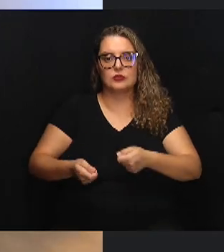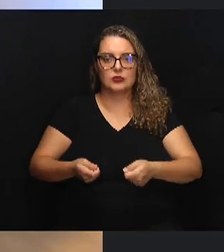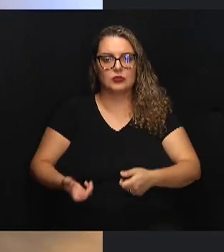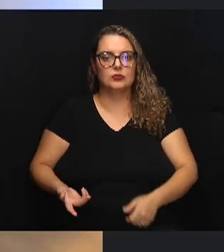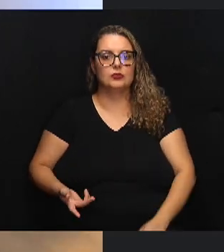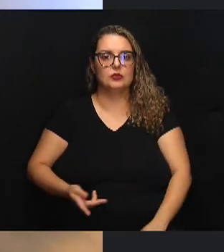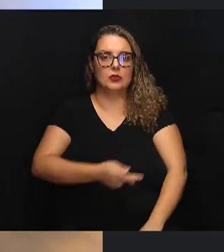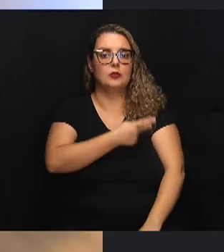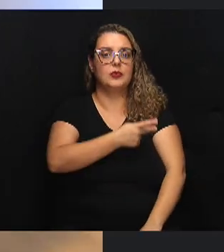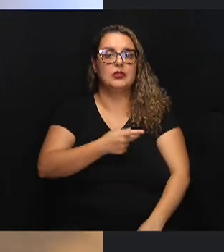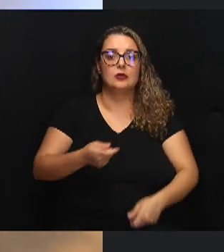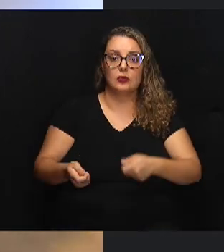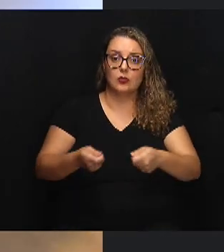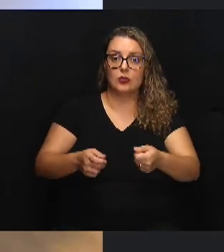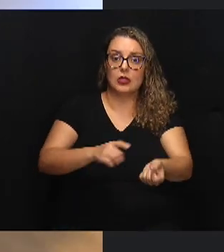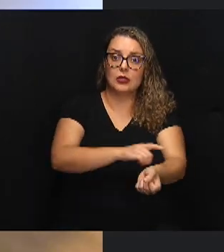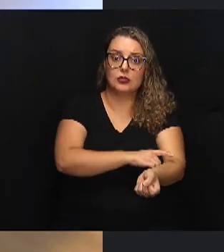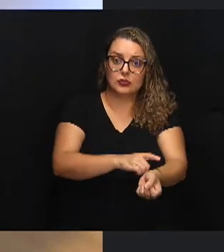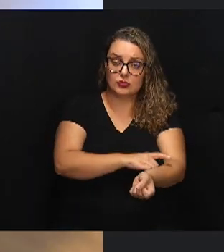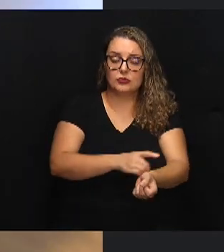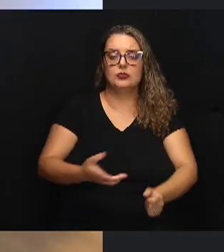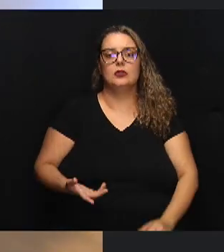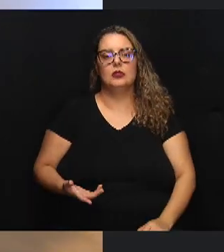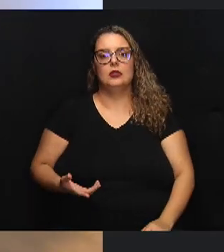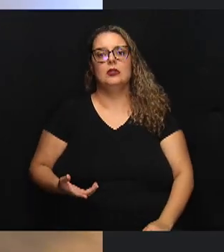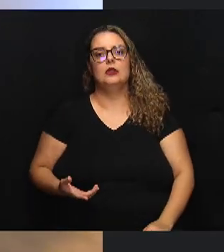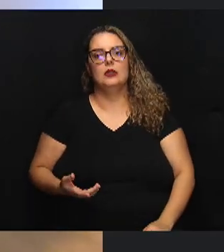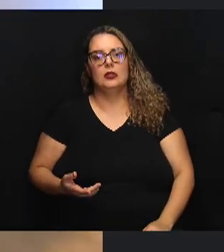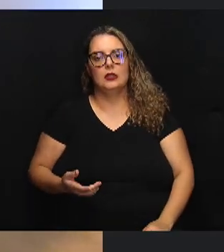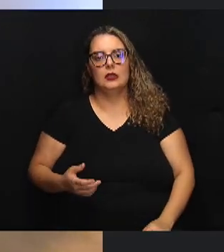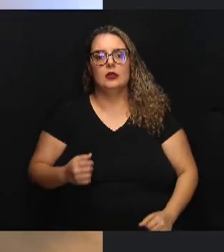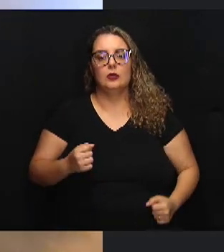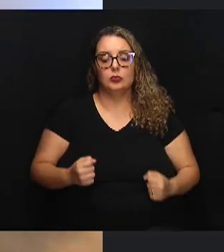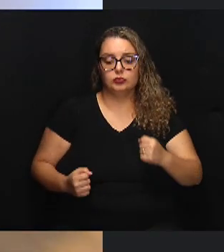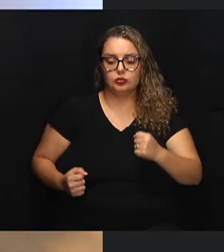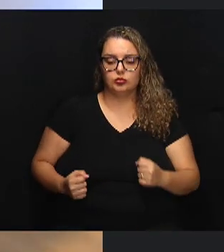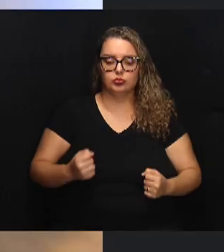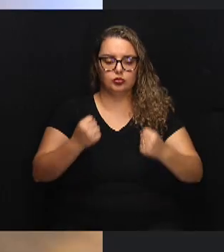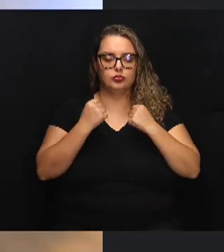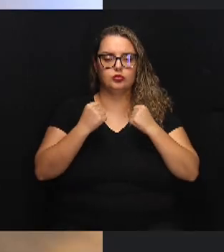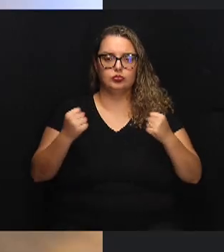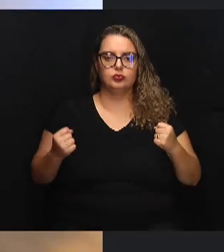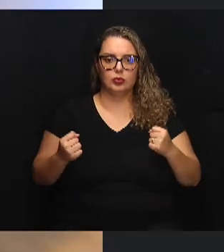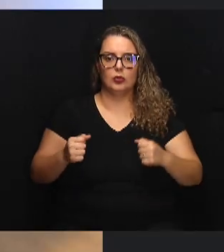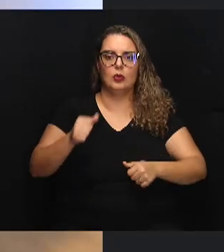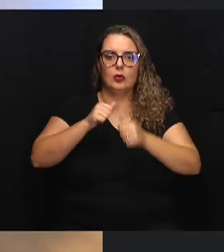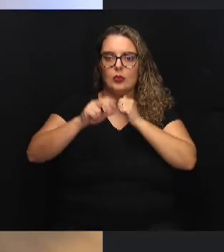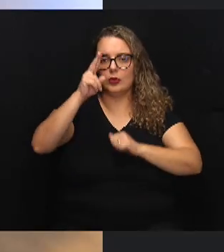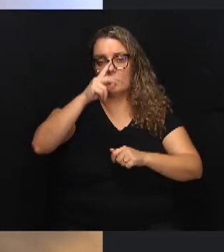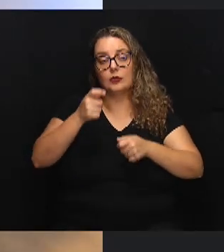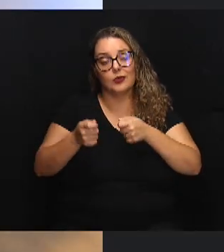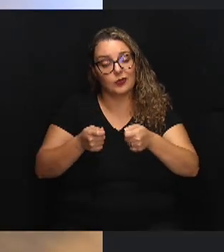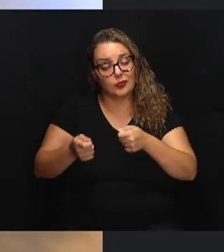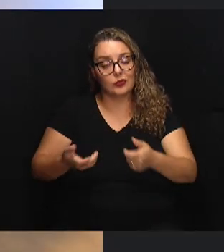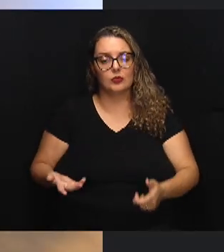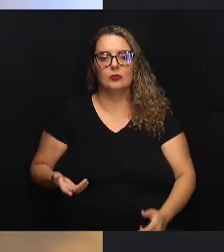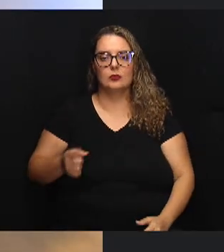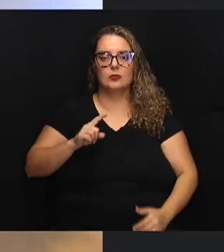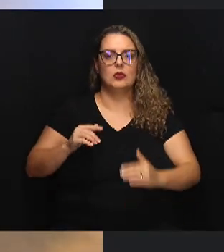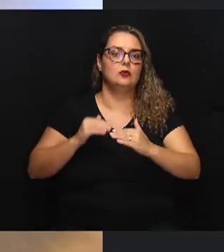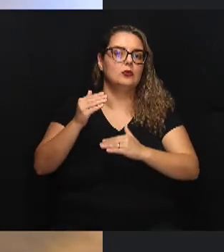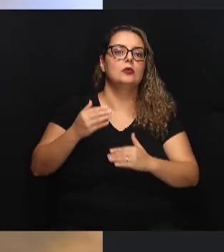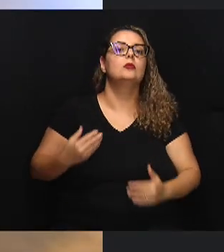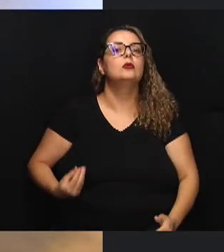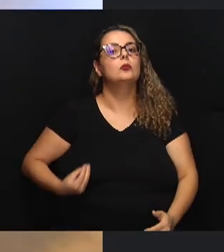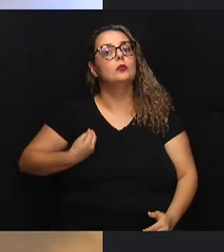realmente, o álcool ele pode ser utilizado em uma pequena quantidade, mas não em excesso, tá? Então, praticar um estilo de